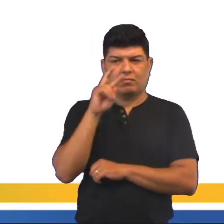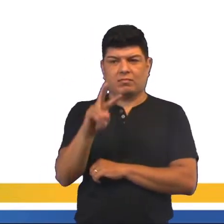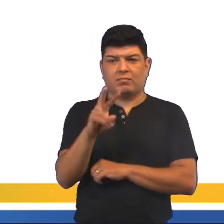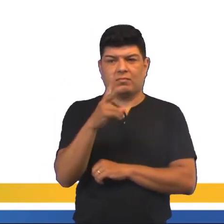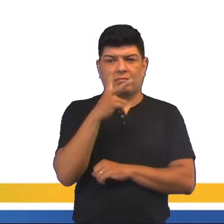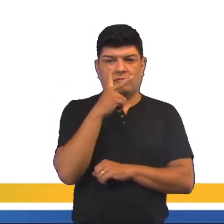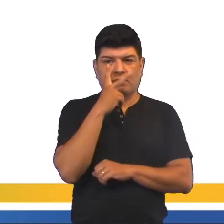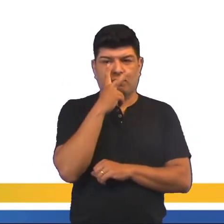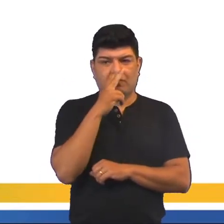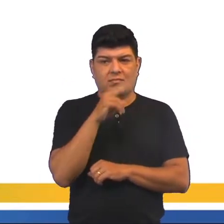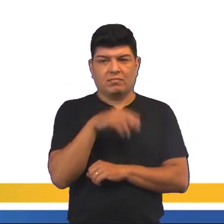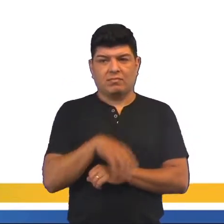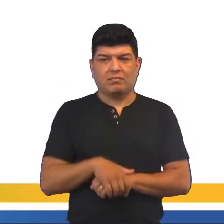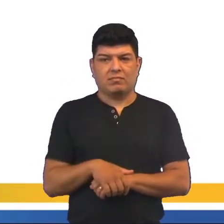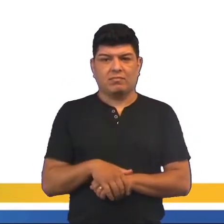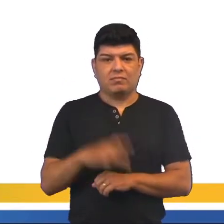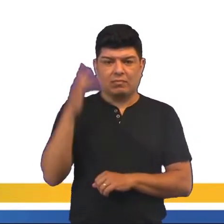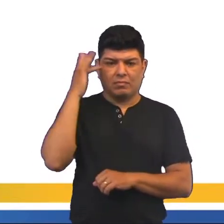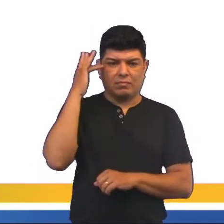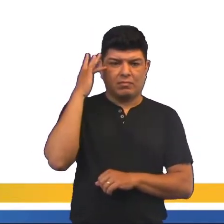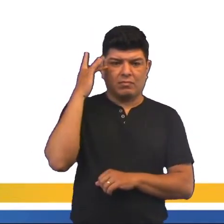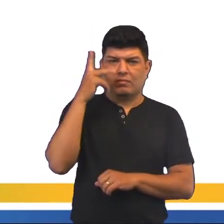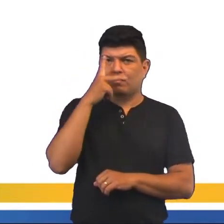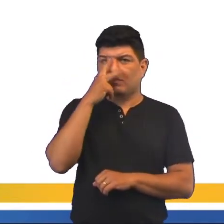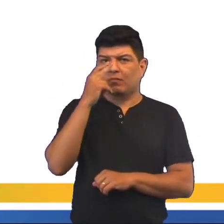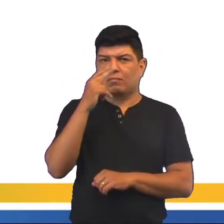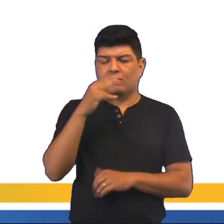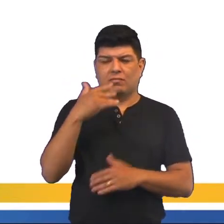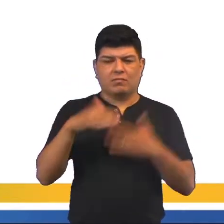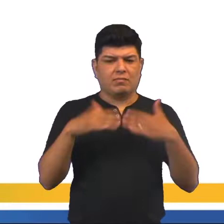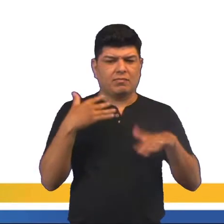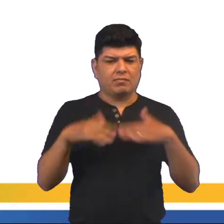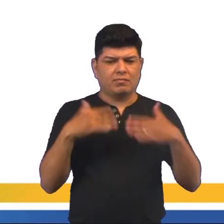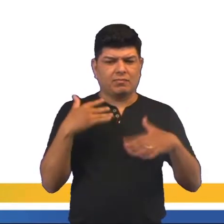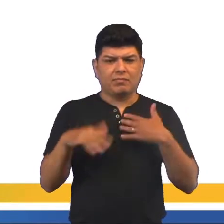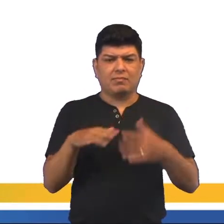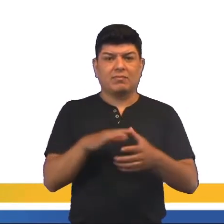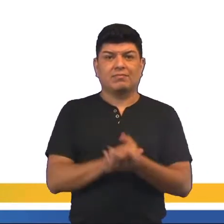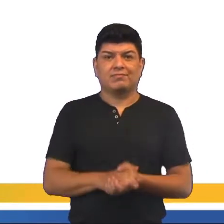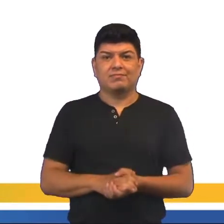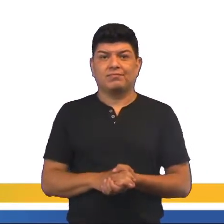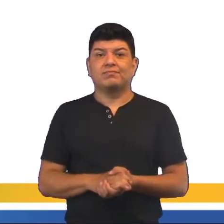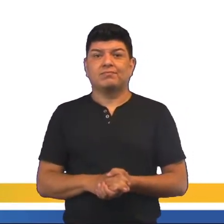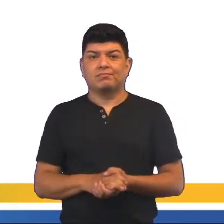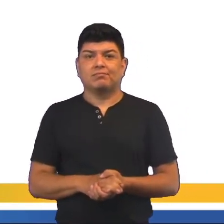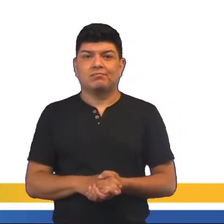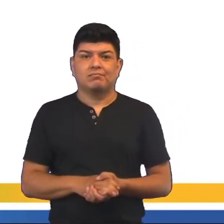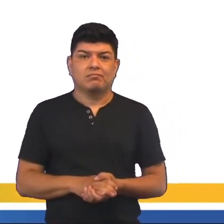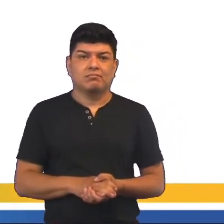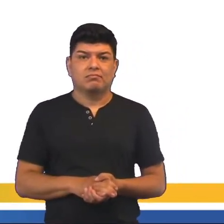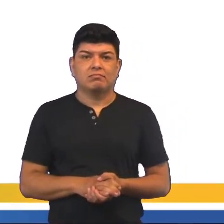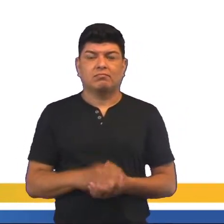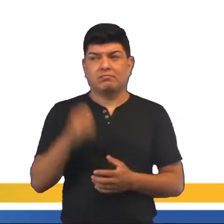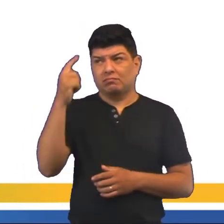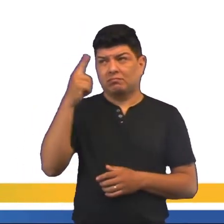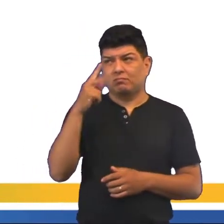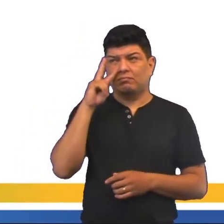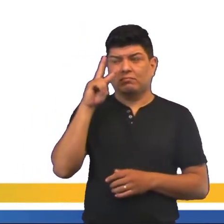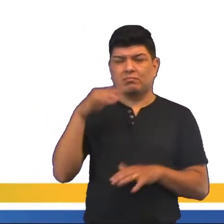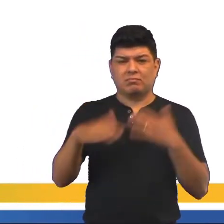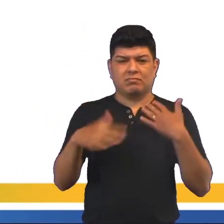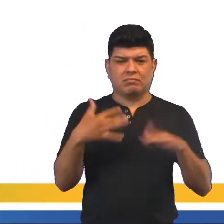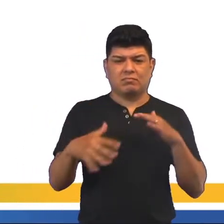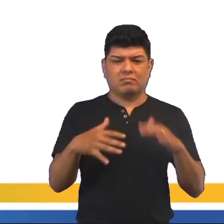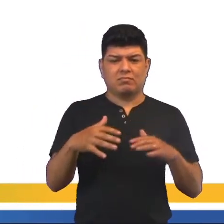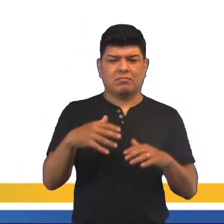se você achasse que o sol ele faz um movimento, né? Então, tem esse, um dia ensolarado, a gente vê esse movimento